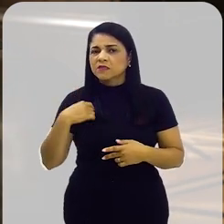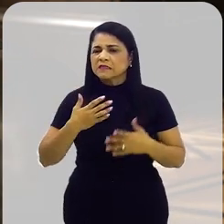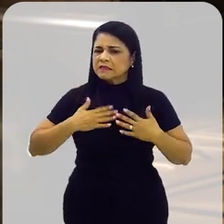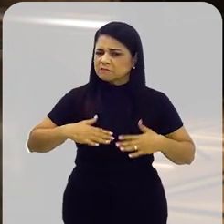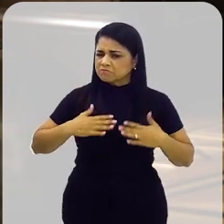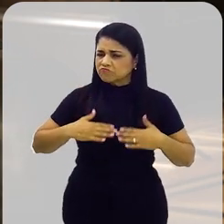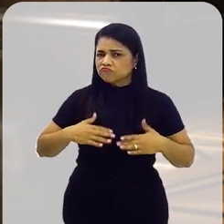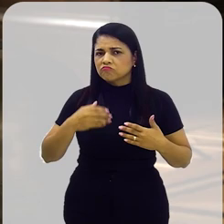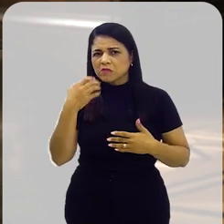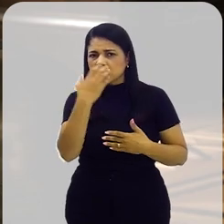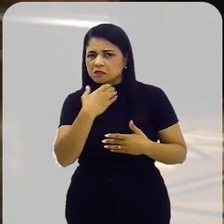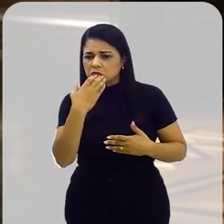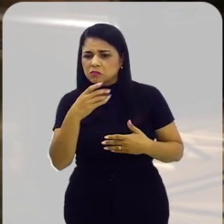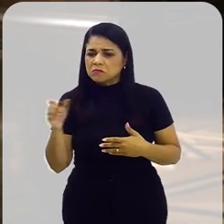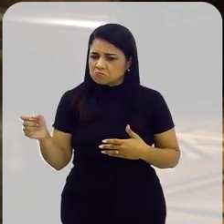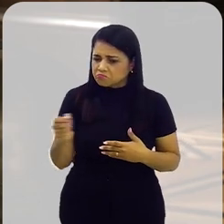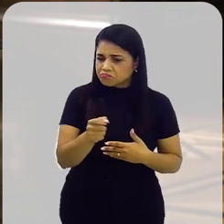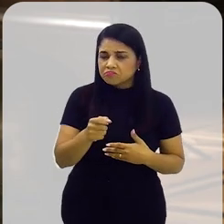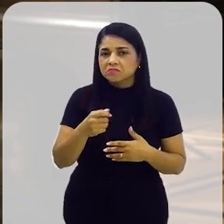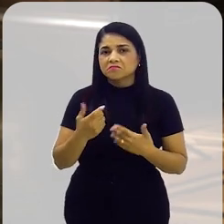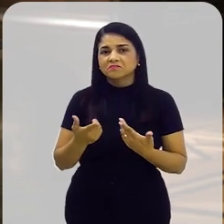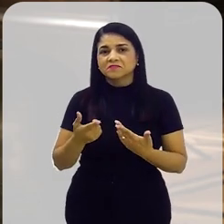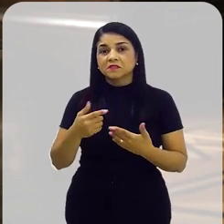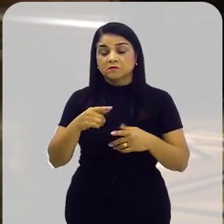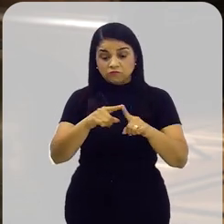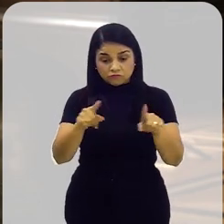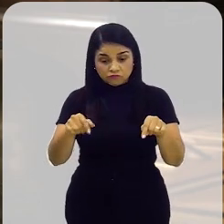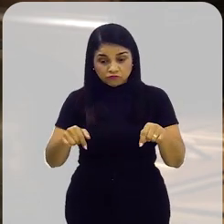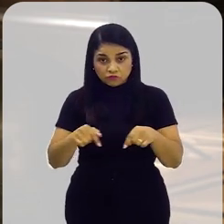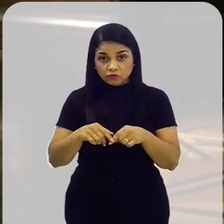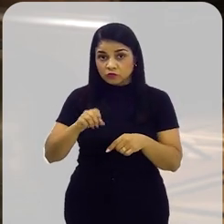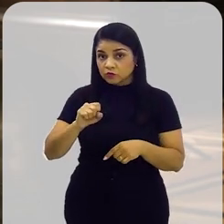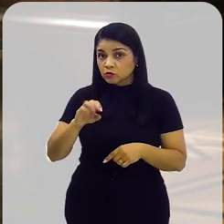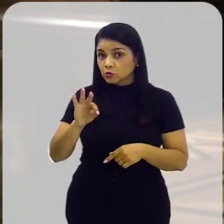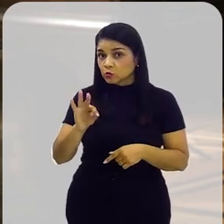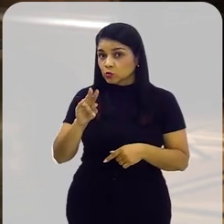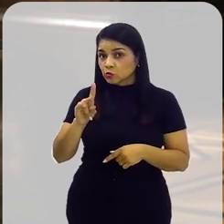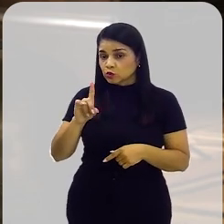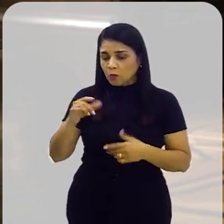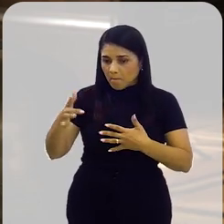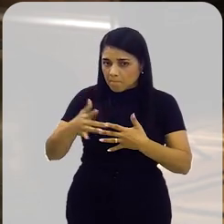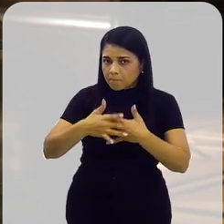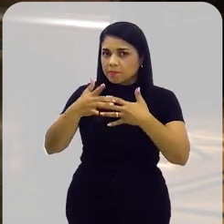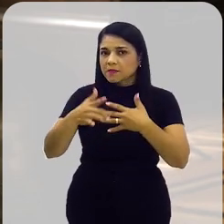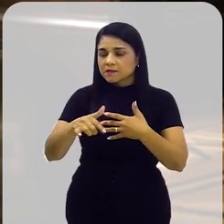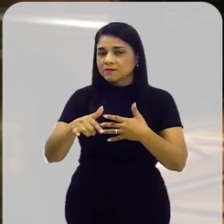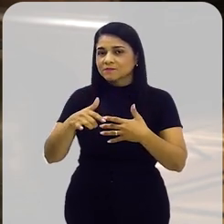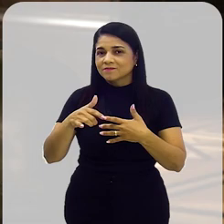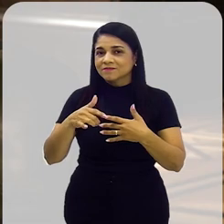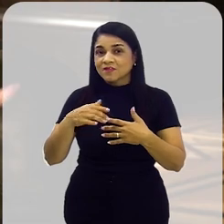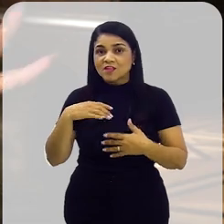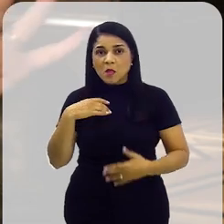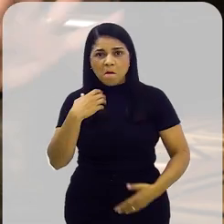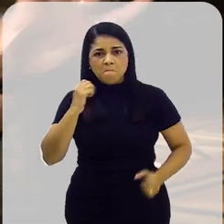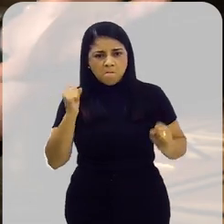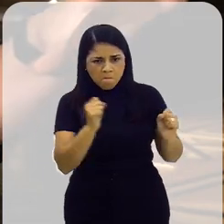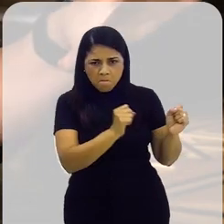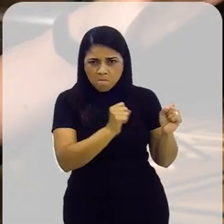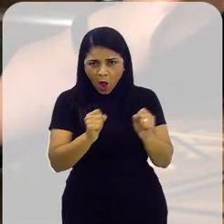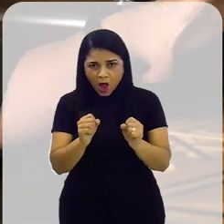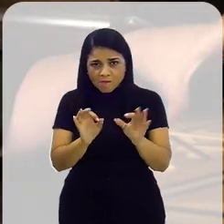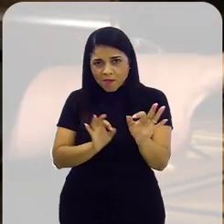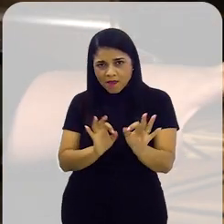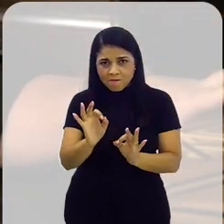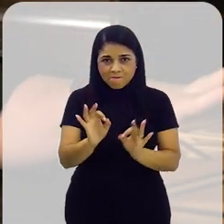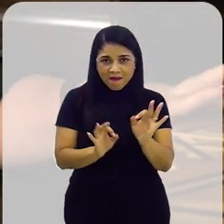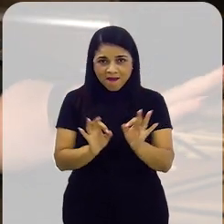tentar. E aí me colocou lá dentro do estúdio, e aí quando ele deu o play, eu... Pode se